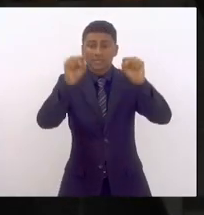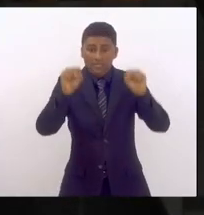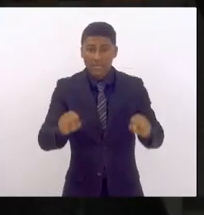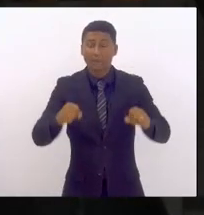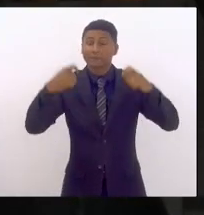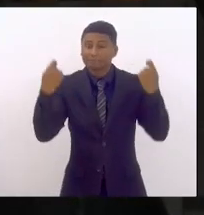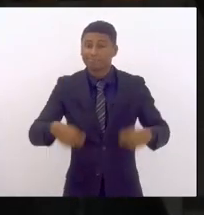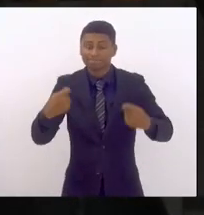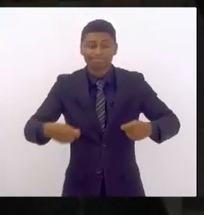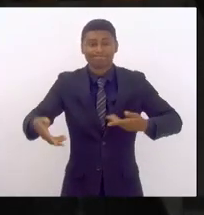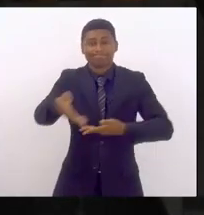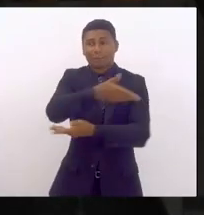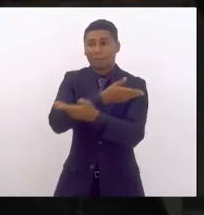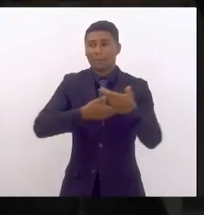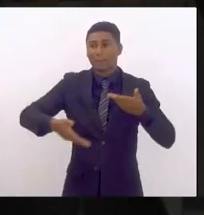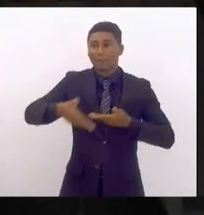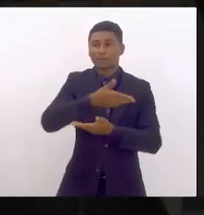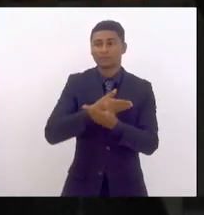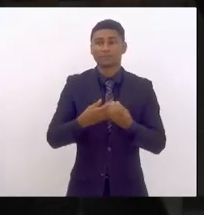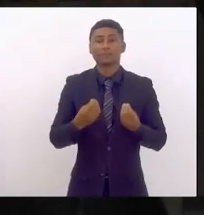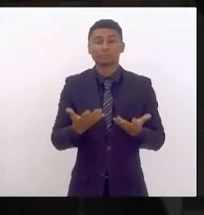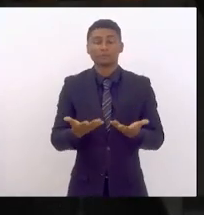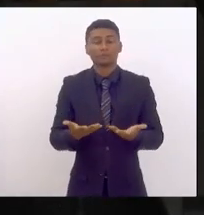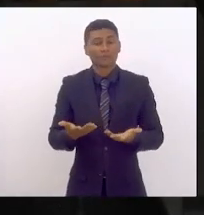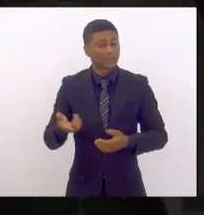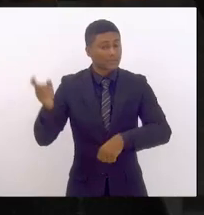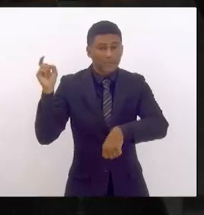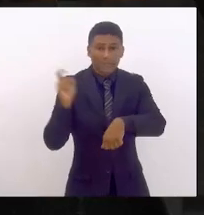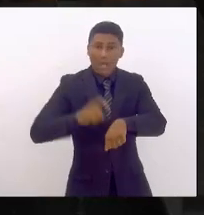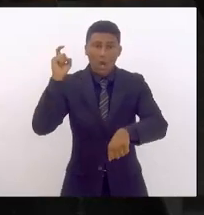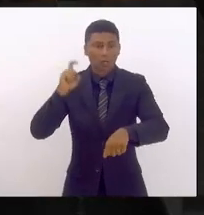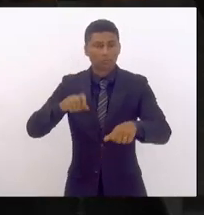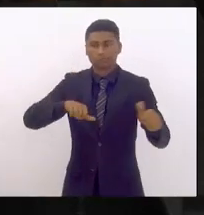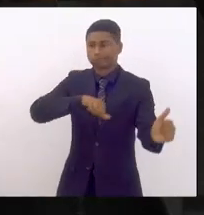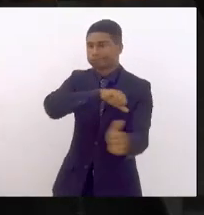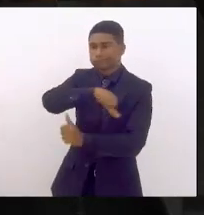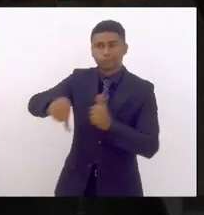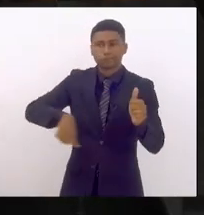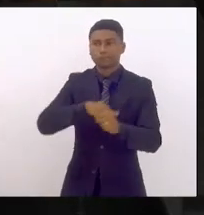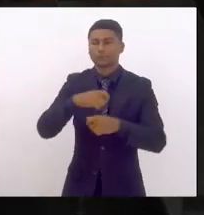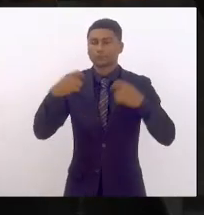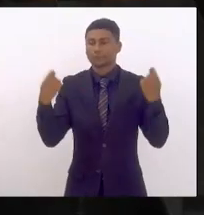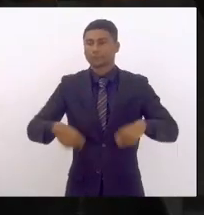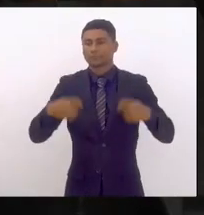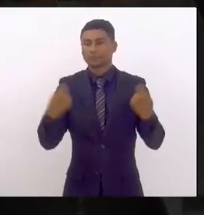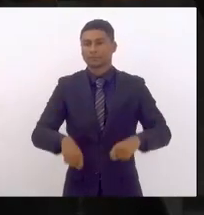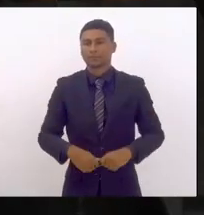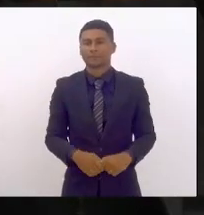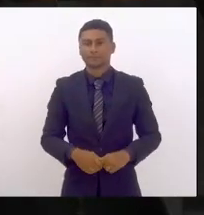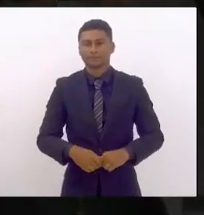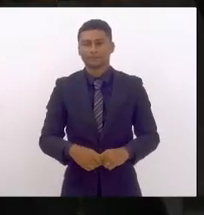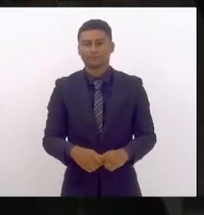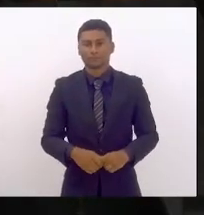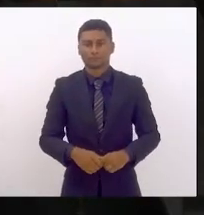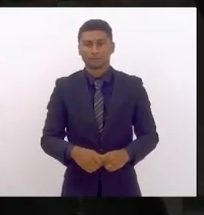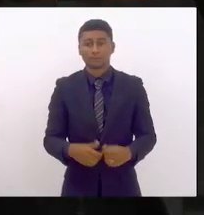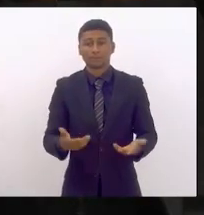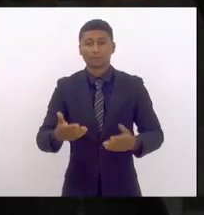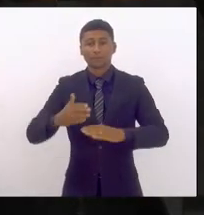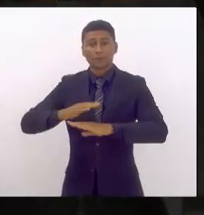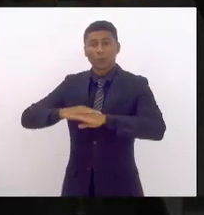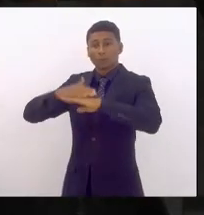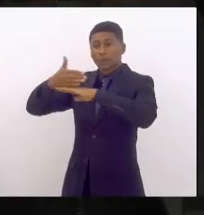para coisa acontecer de forma imediata Deputado ele é uma Coelho Hoje os computadores